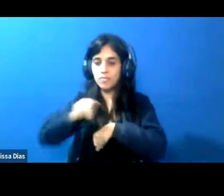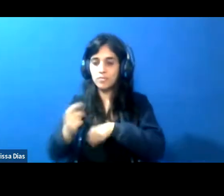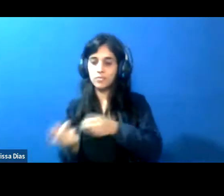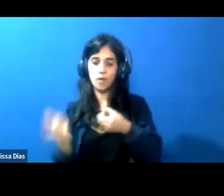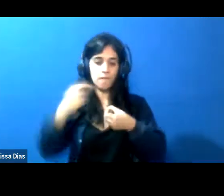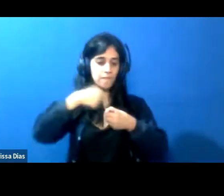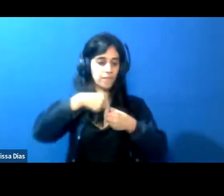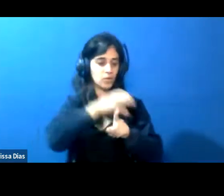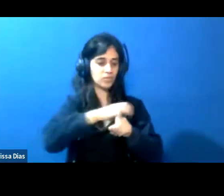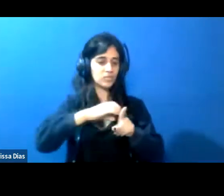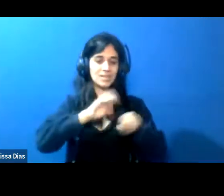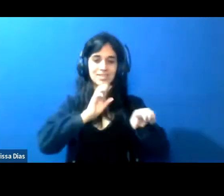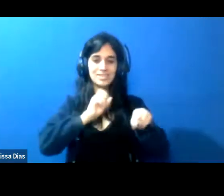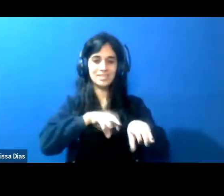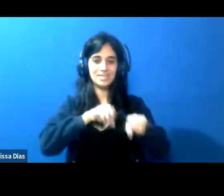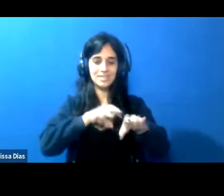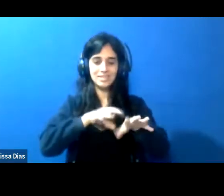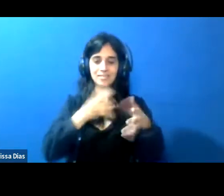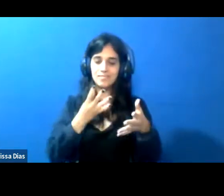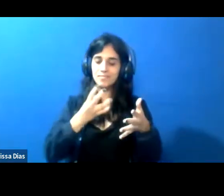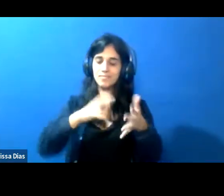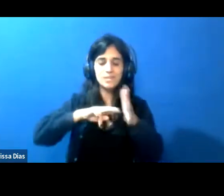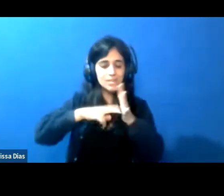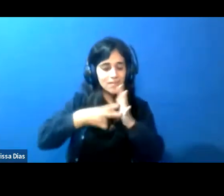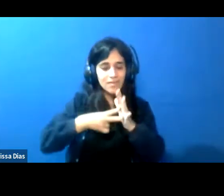numa educação que vai